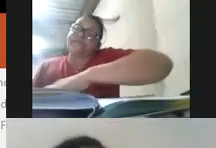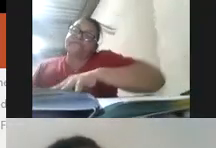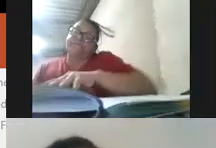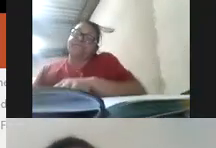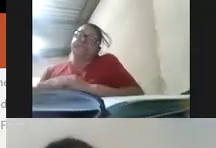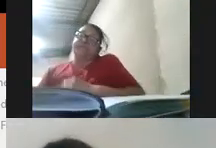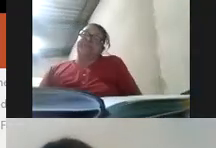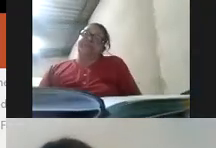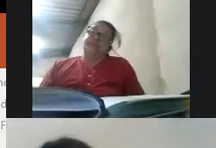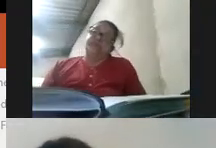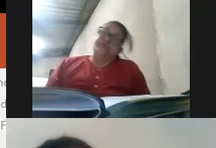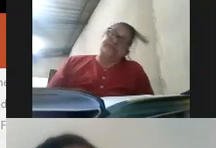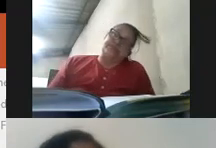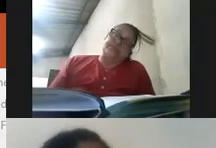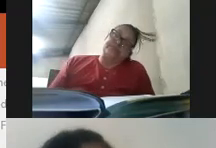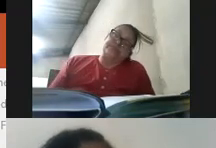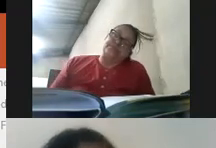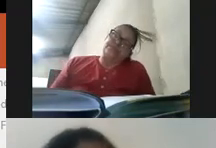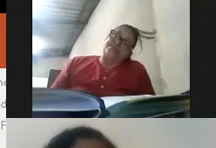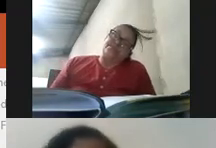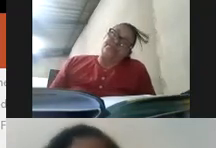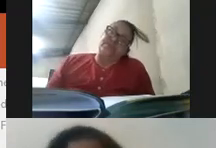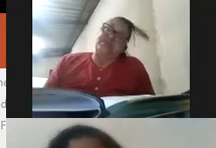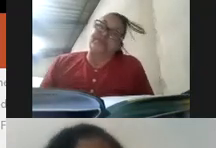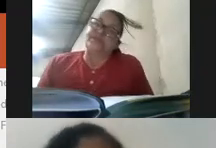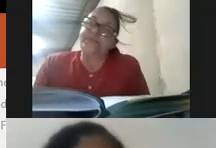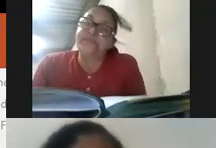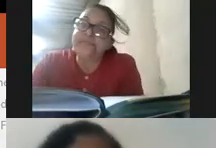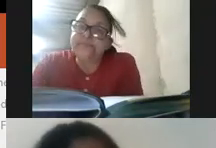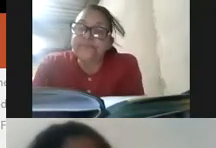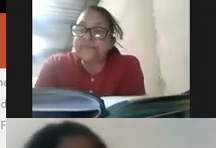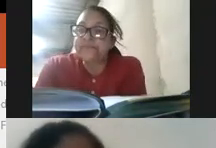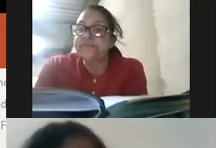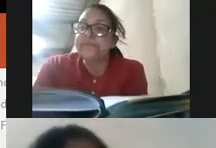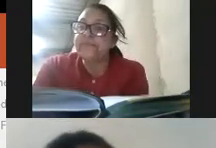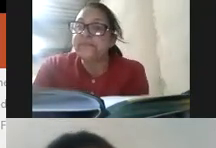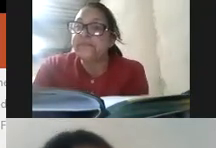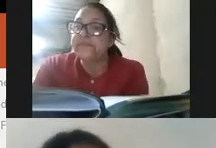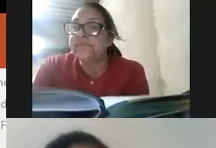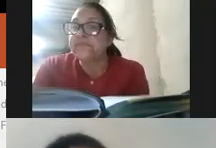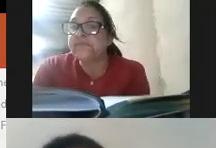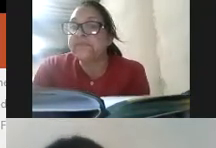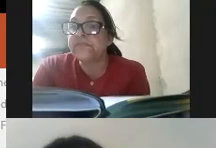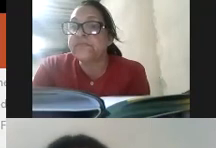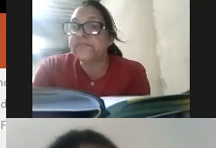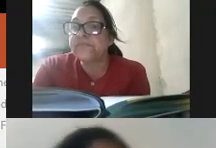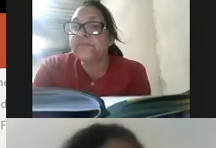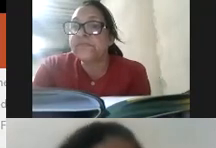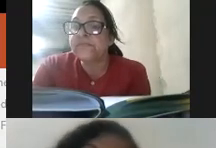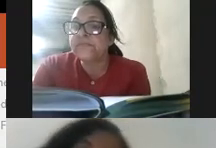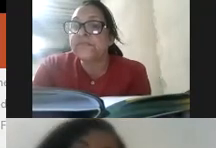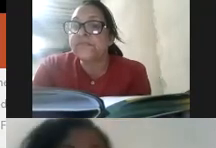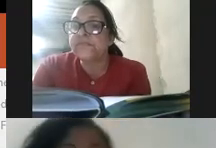para uma cadeira de banho. Às vezes você vai ter o seu cliente que vai ter essa cadeira bonitinha, que certinho, para dar para você se